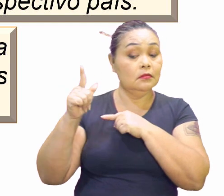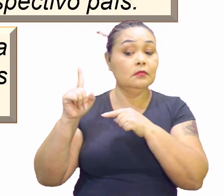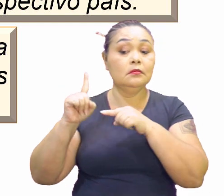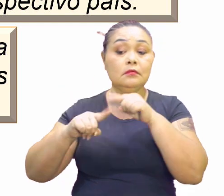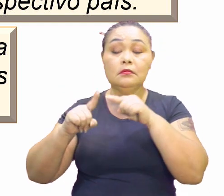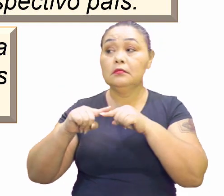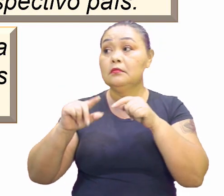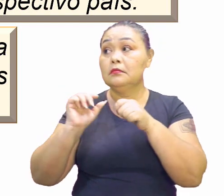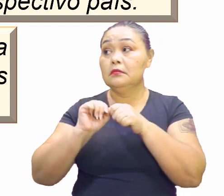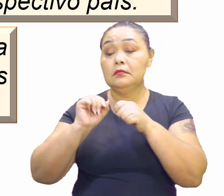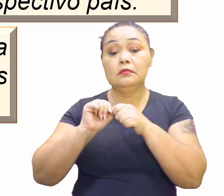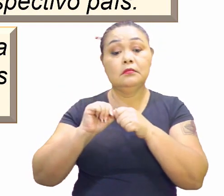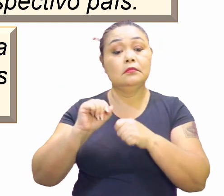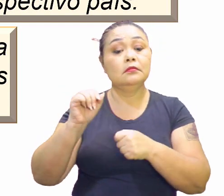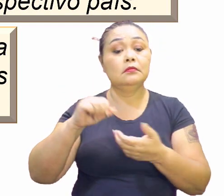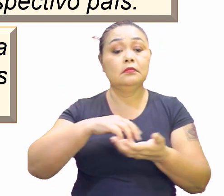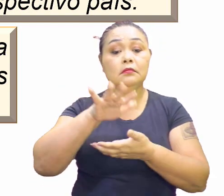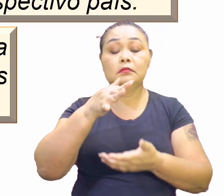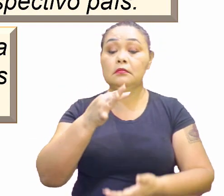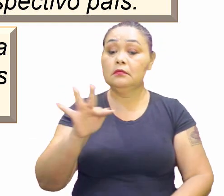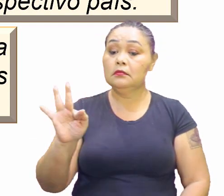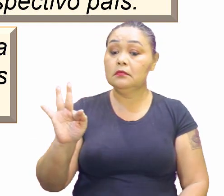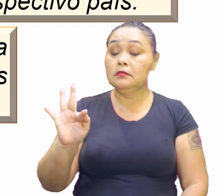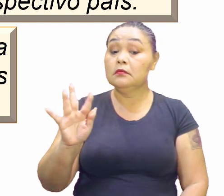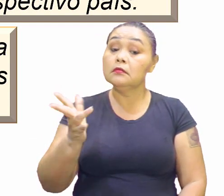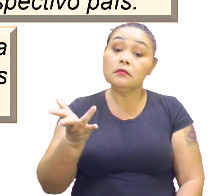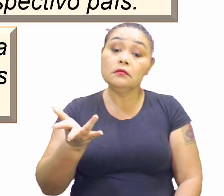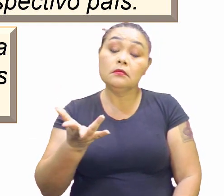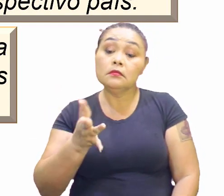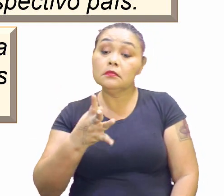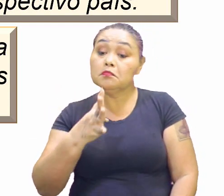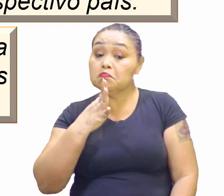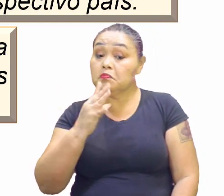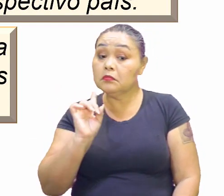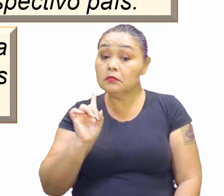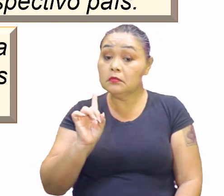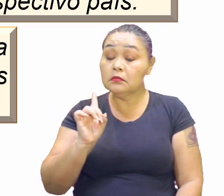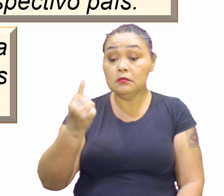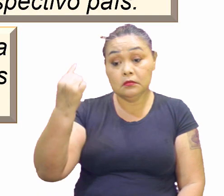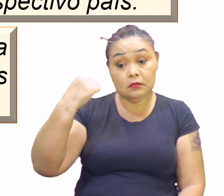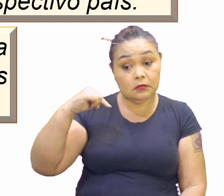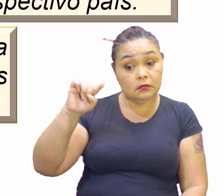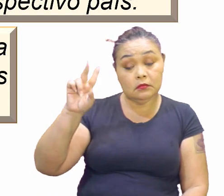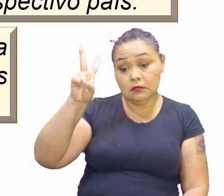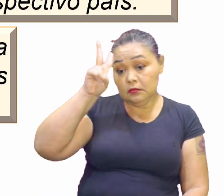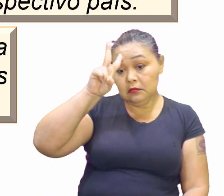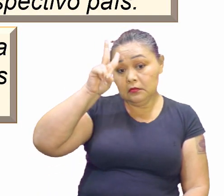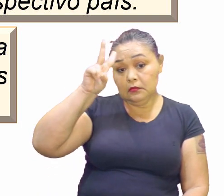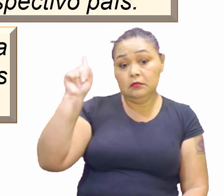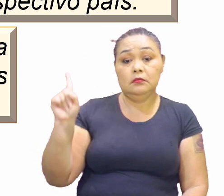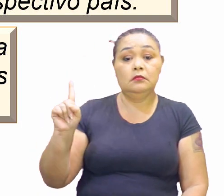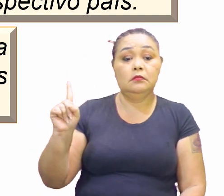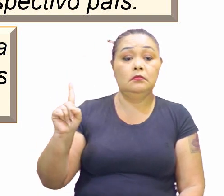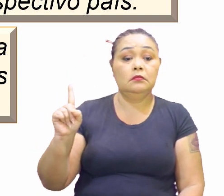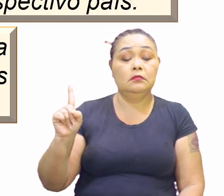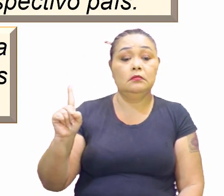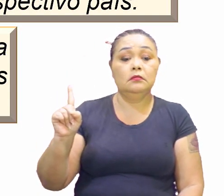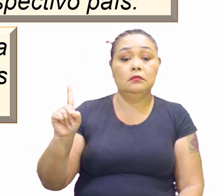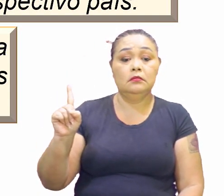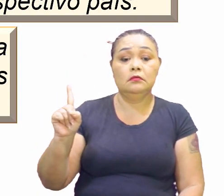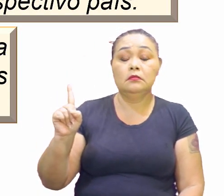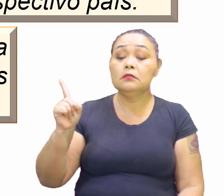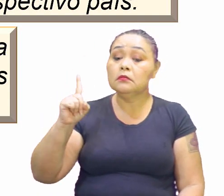de conhecimento da questão da Revolução Francesa. Se ele não tivesse conhecimento lá de história, aqui. Teria